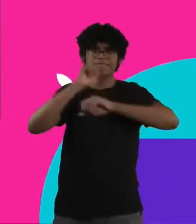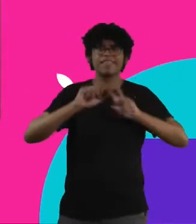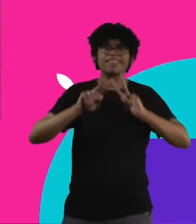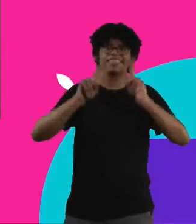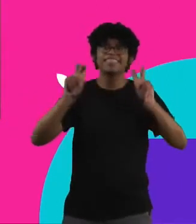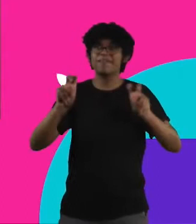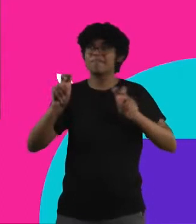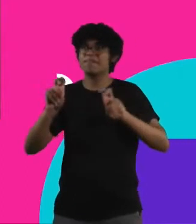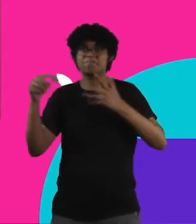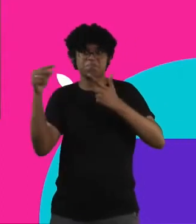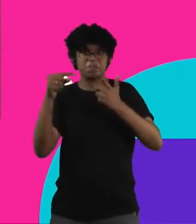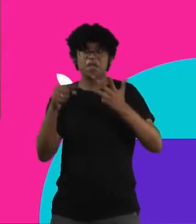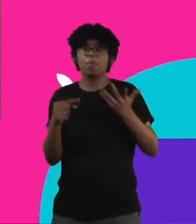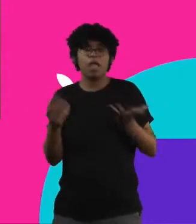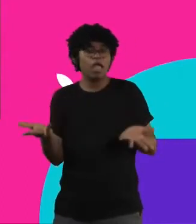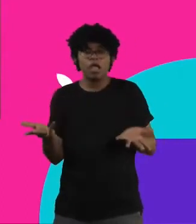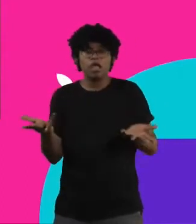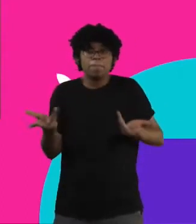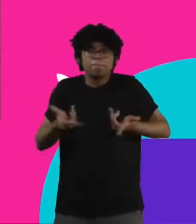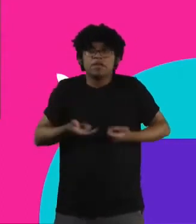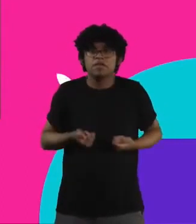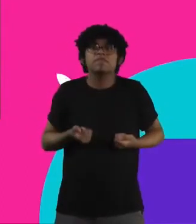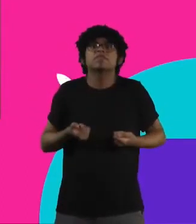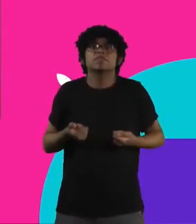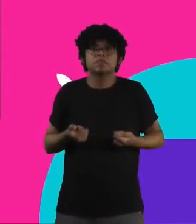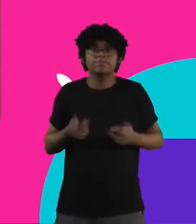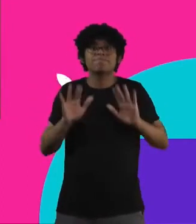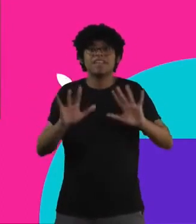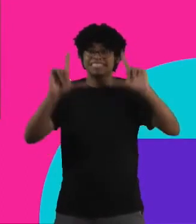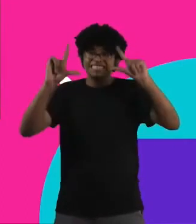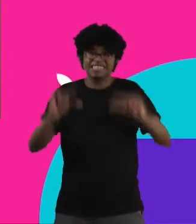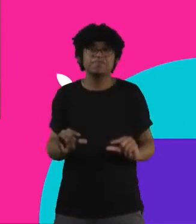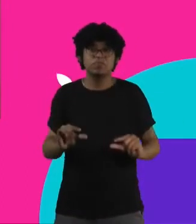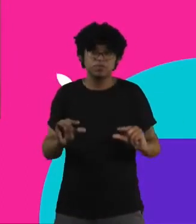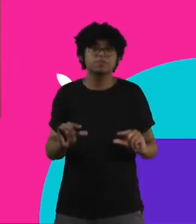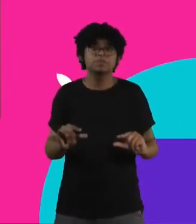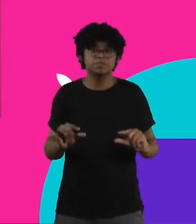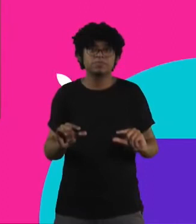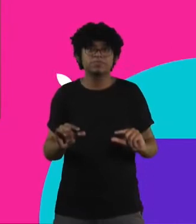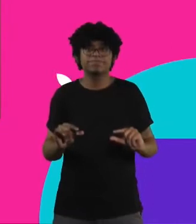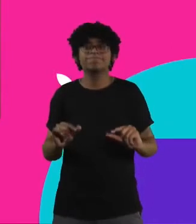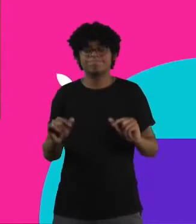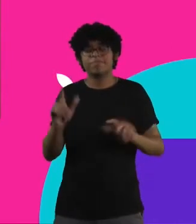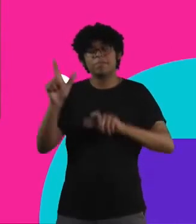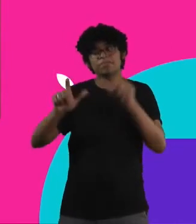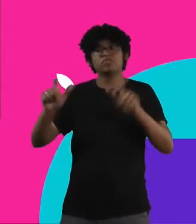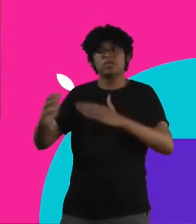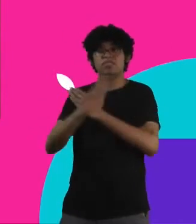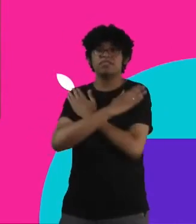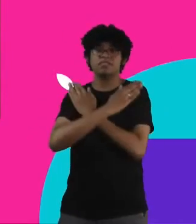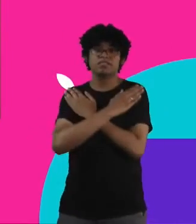de novas posições também de emprego, elas acabam diminuindo, essas pessoas ficam desempregadas, um novo